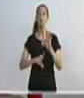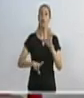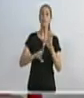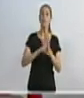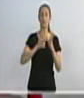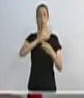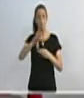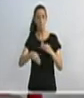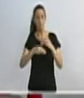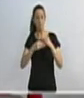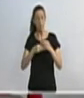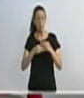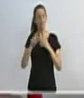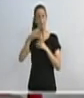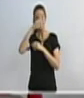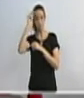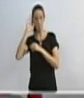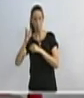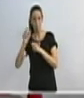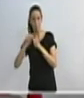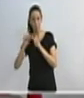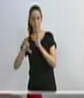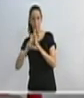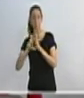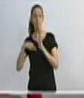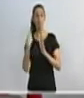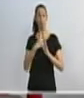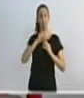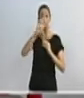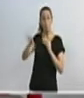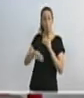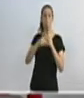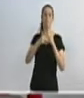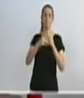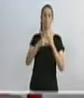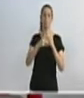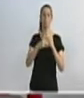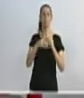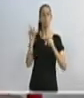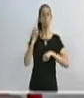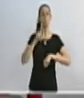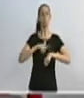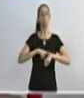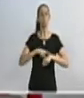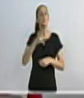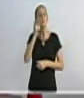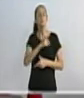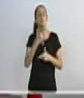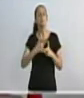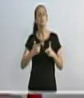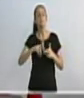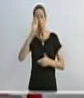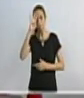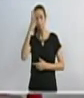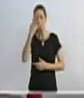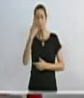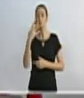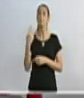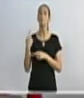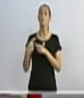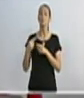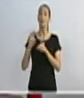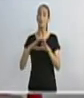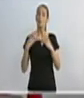complementar ao projeto do Executivo, que possa melhorar e de imediato, que ache uma solução de imediato, que a população